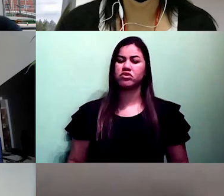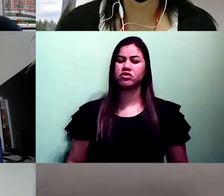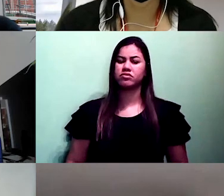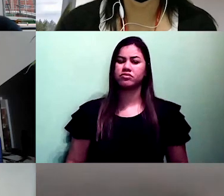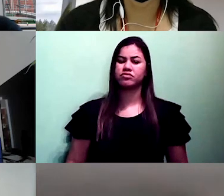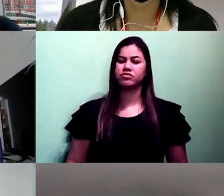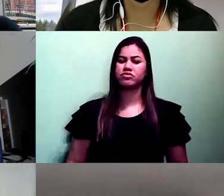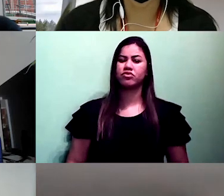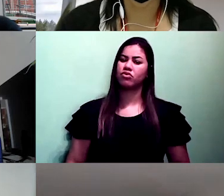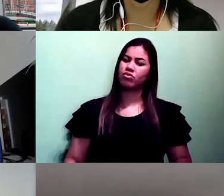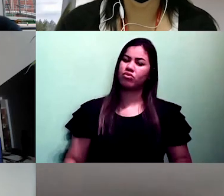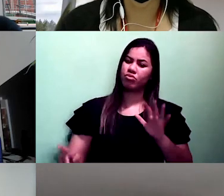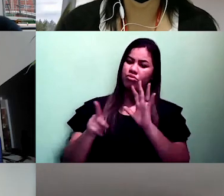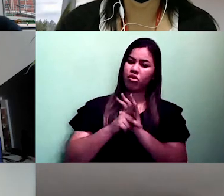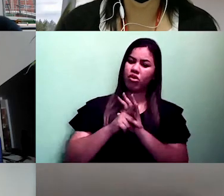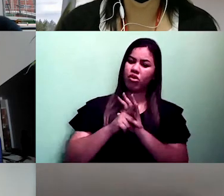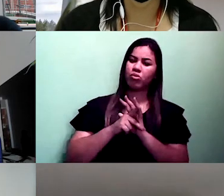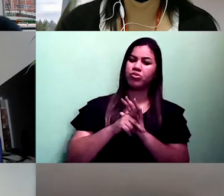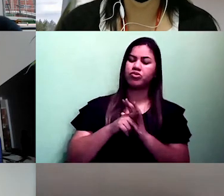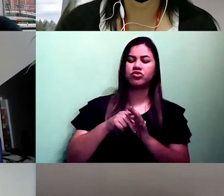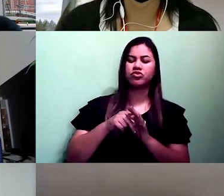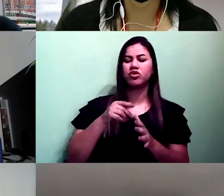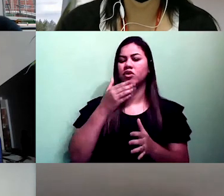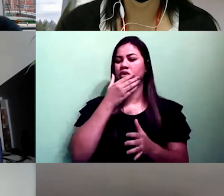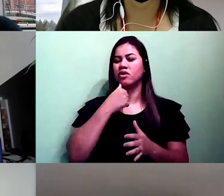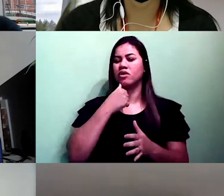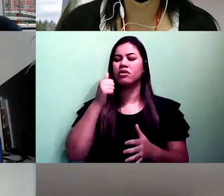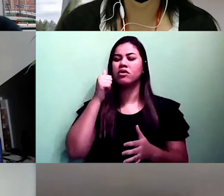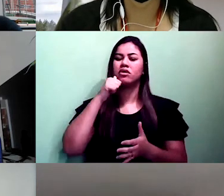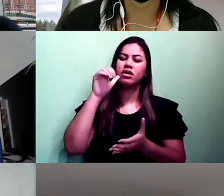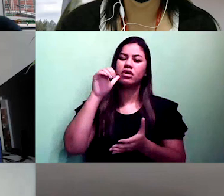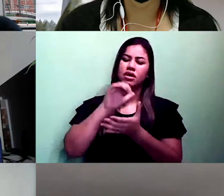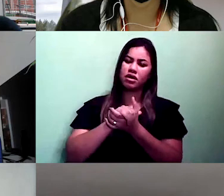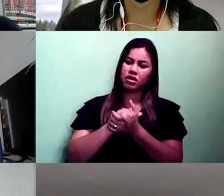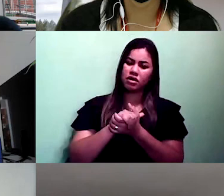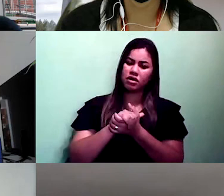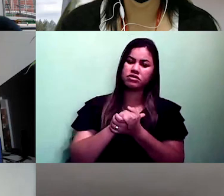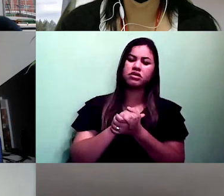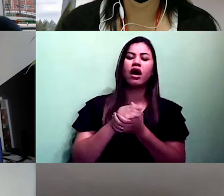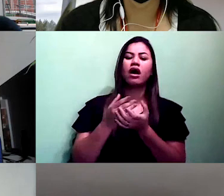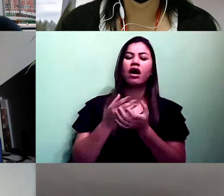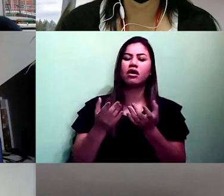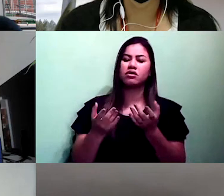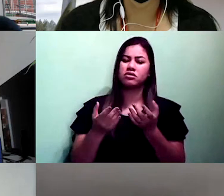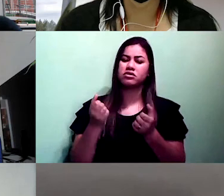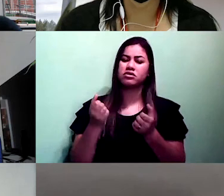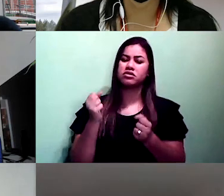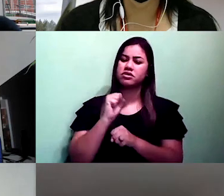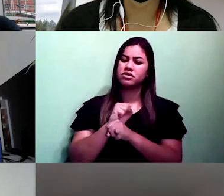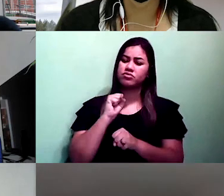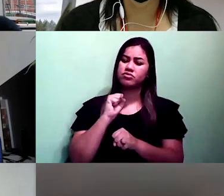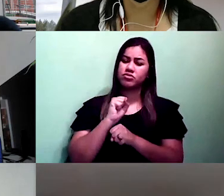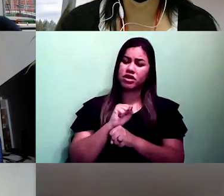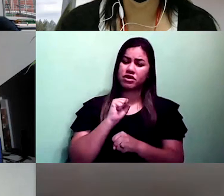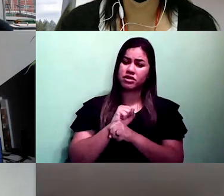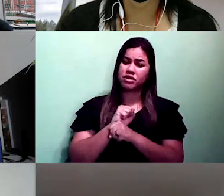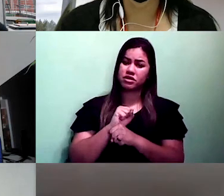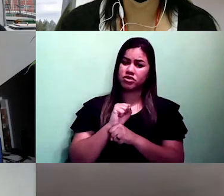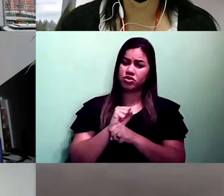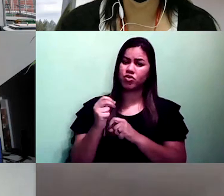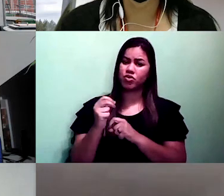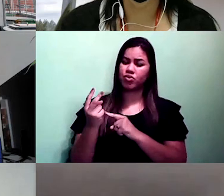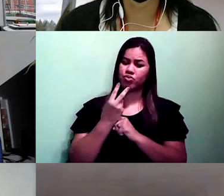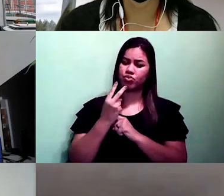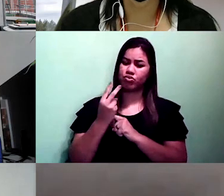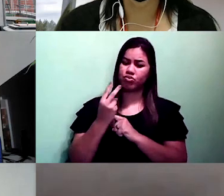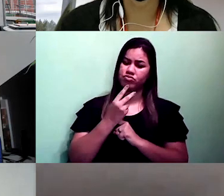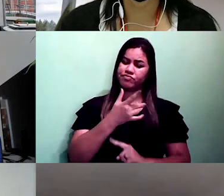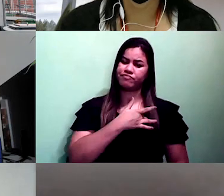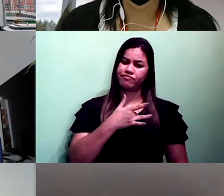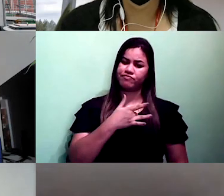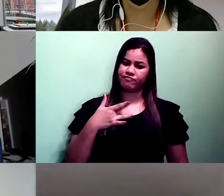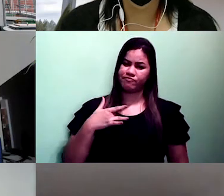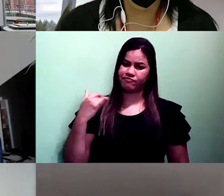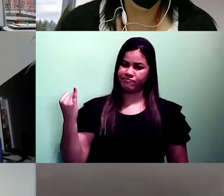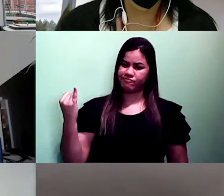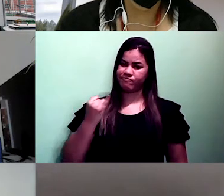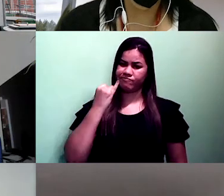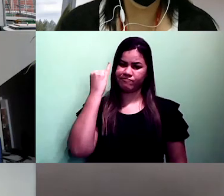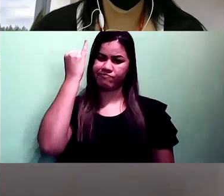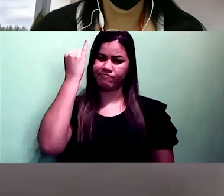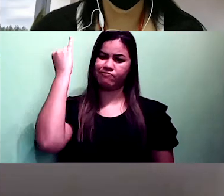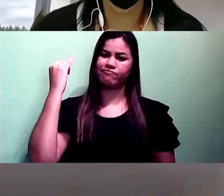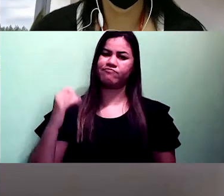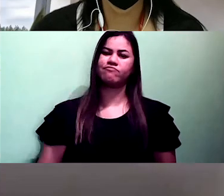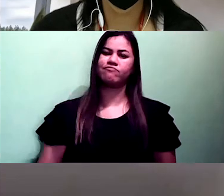Dos casais se preparando, se guardando e aguardando o casamento e preservando a saúde. Isso é muito